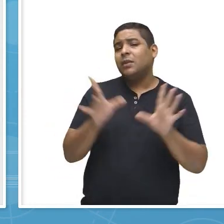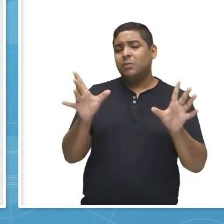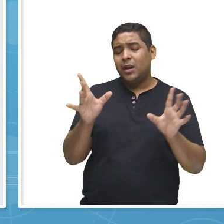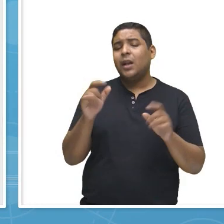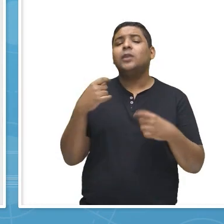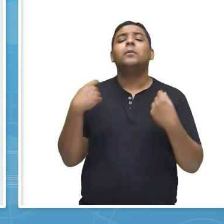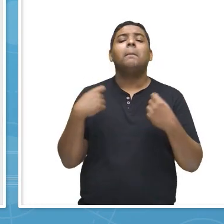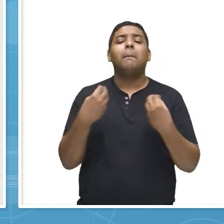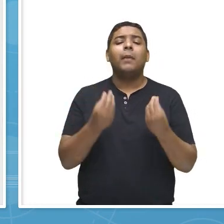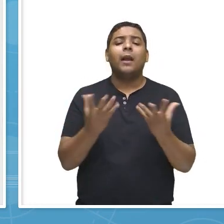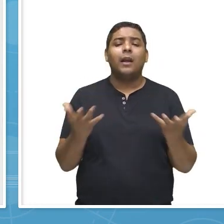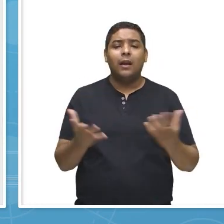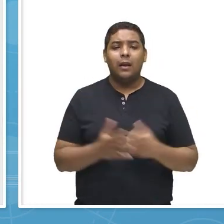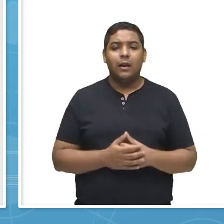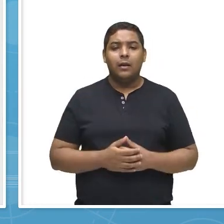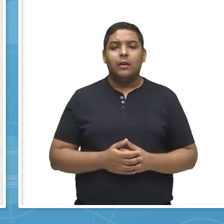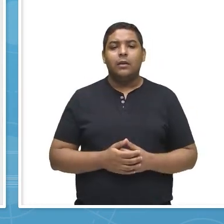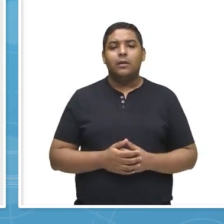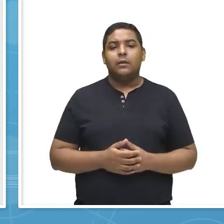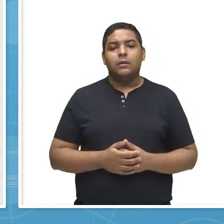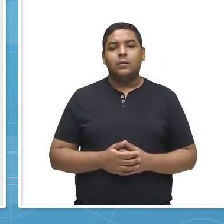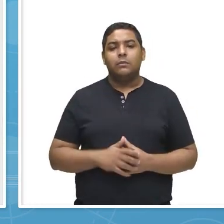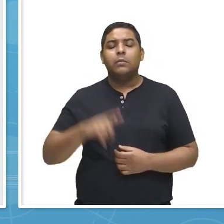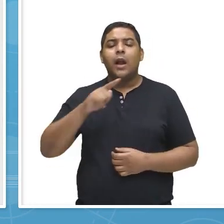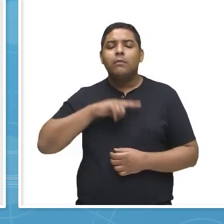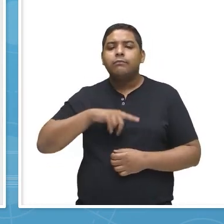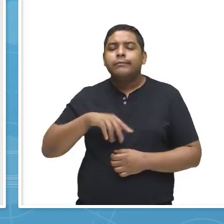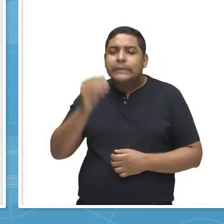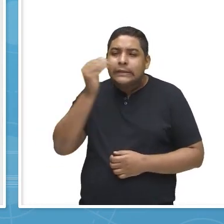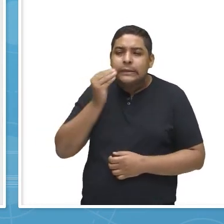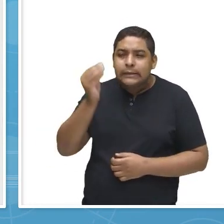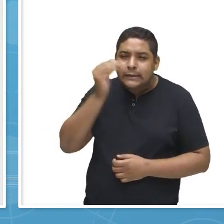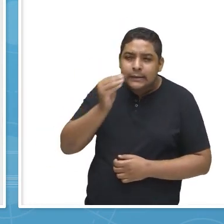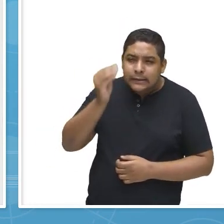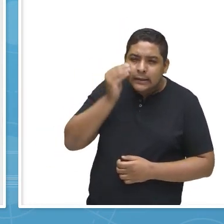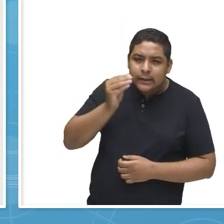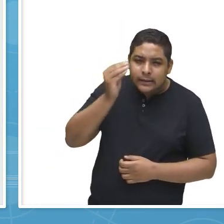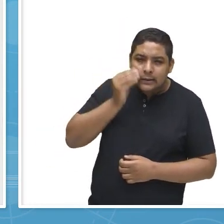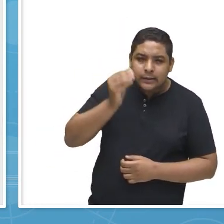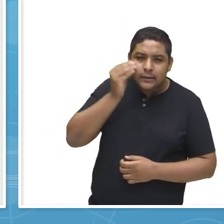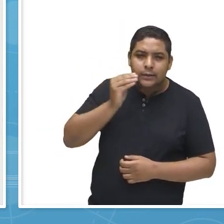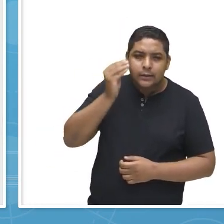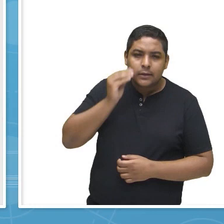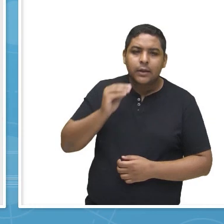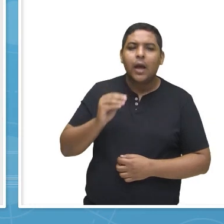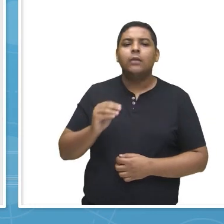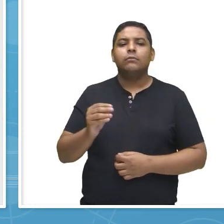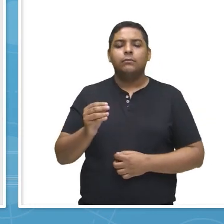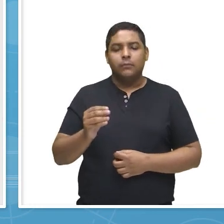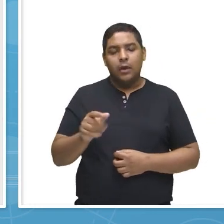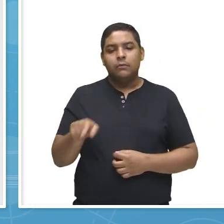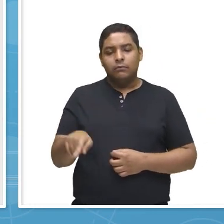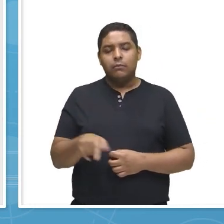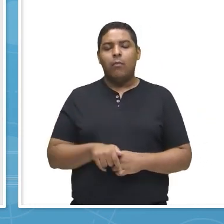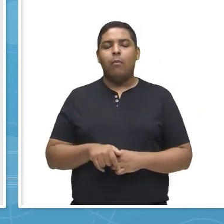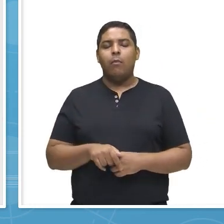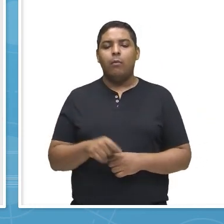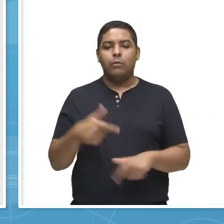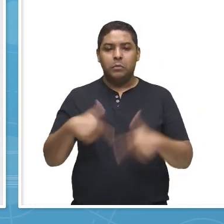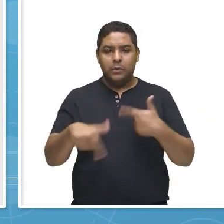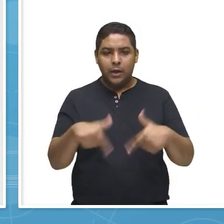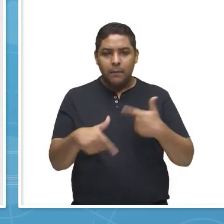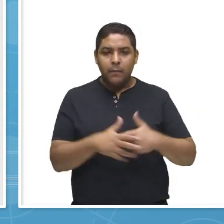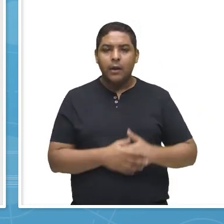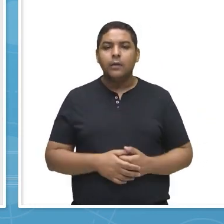para empreender certos negócios e promover a concorrência, tá? Lembra que eu falei